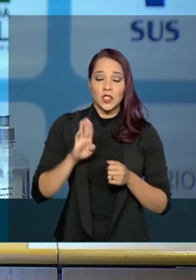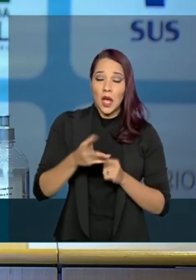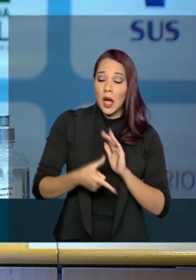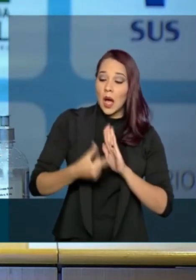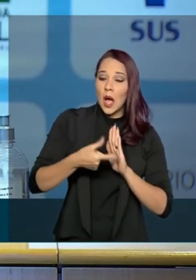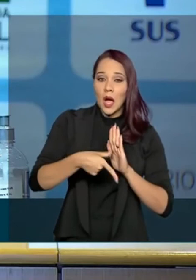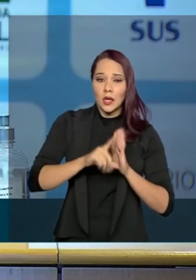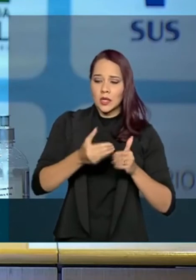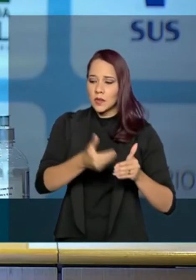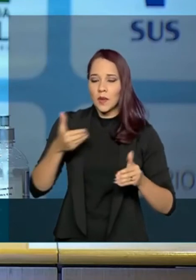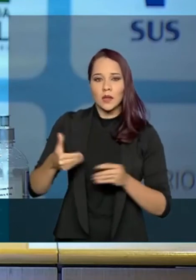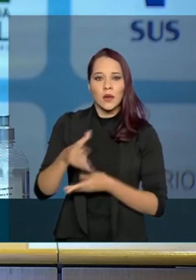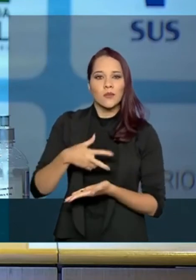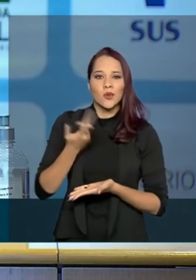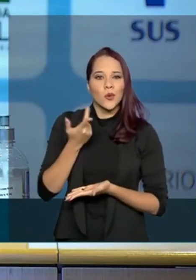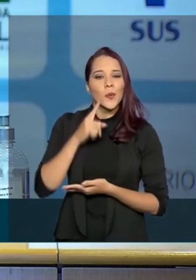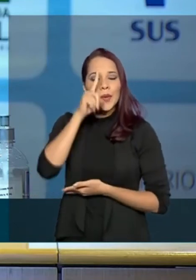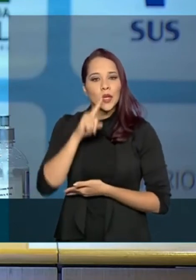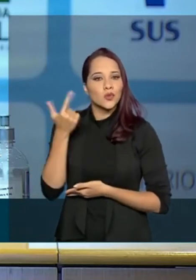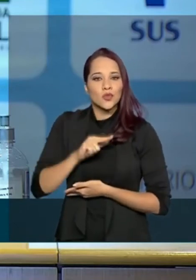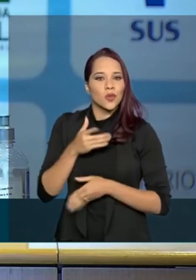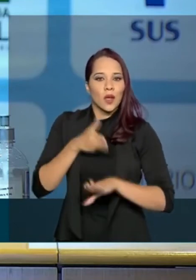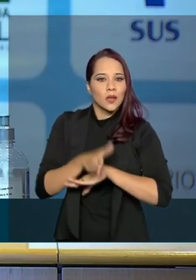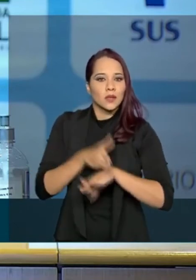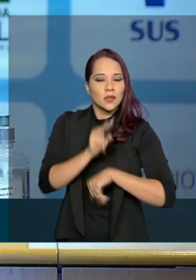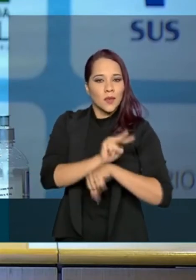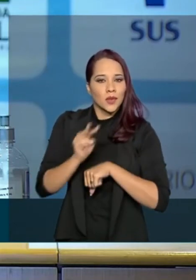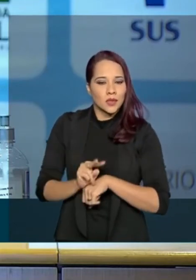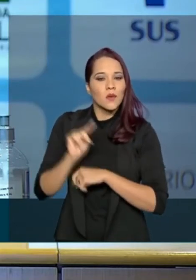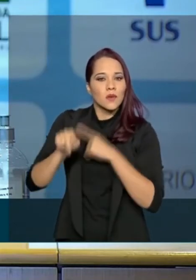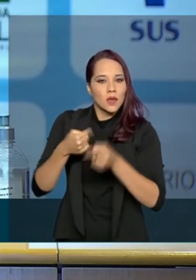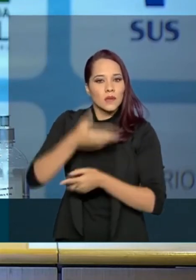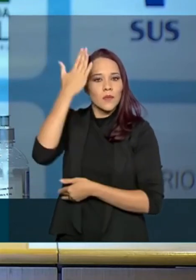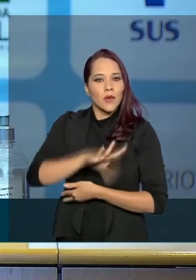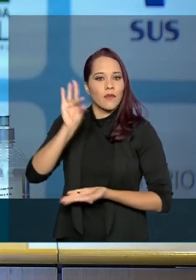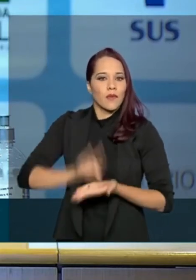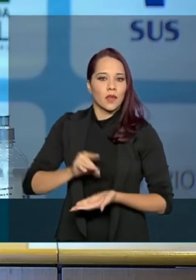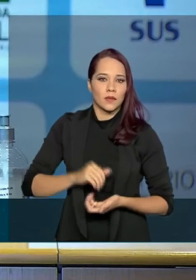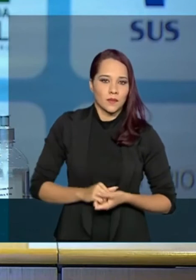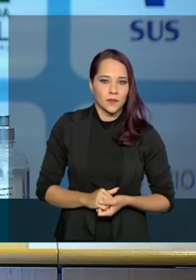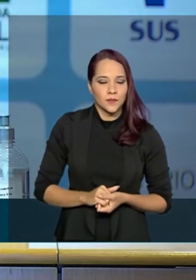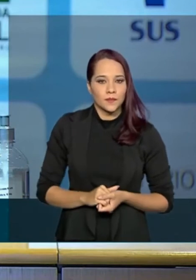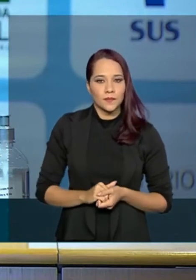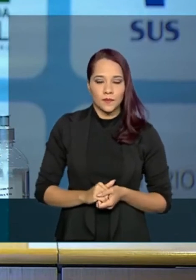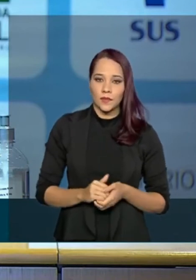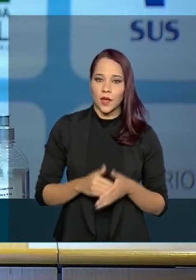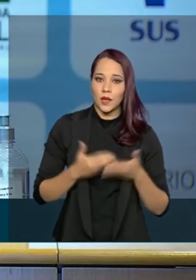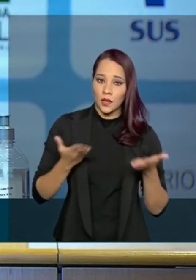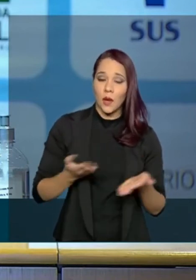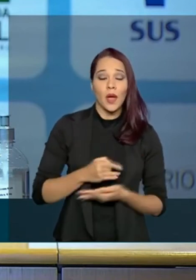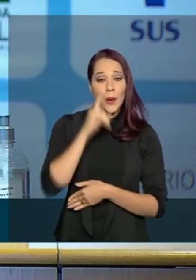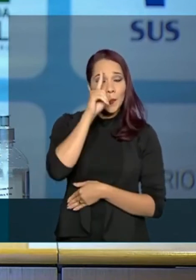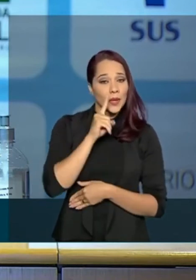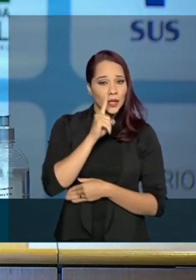adiantada, sob pena de não ter acesso à imunização quando essa for comprovada. Portanto, é um